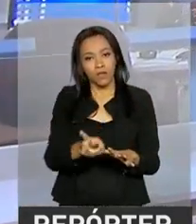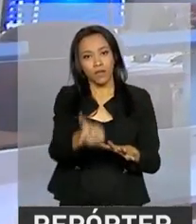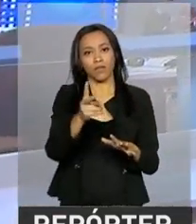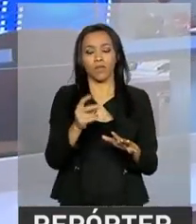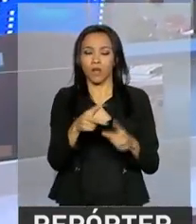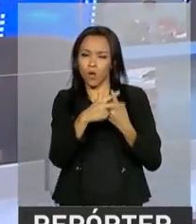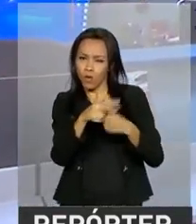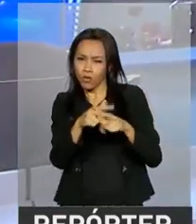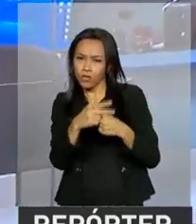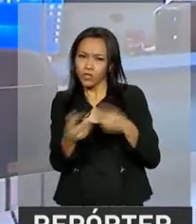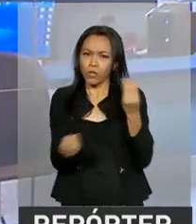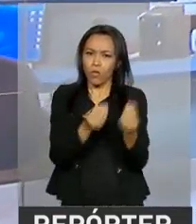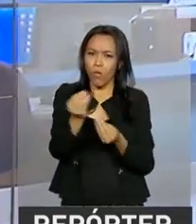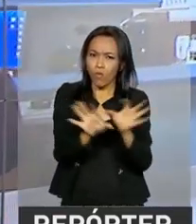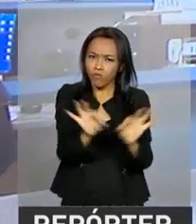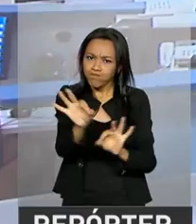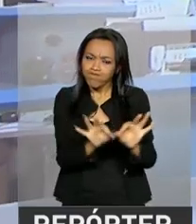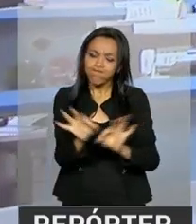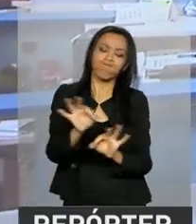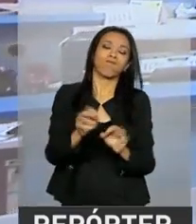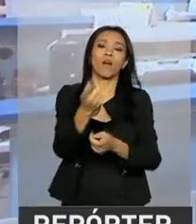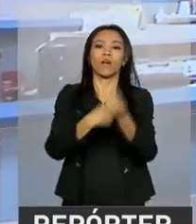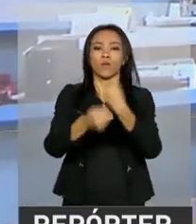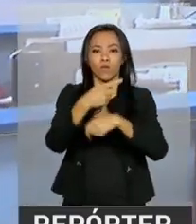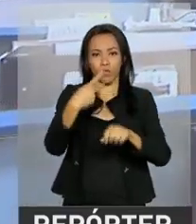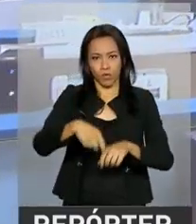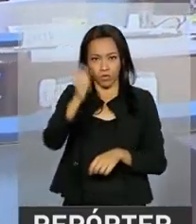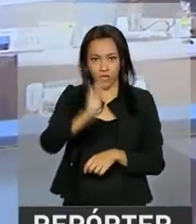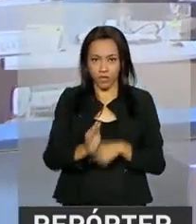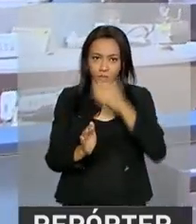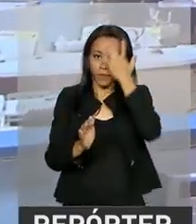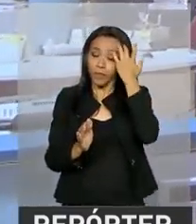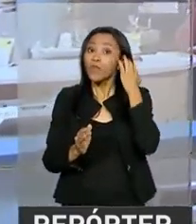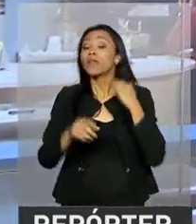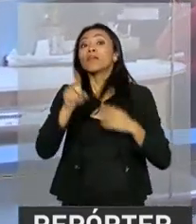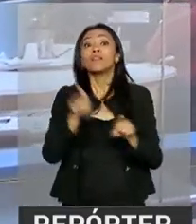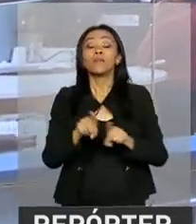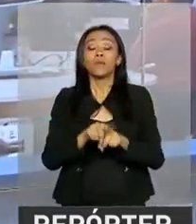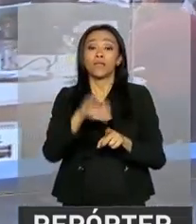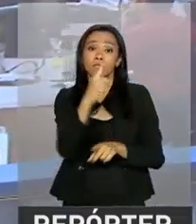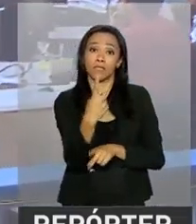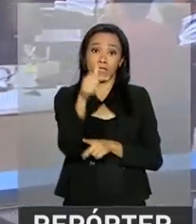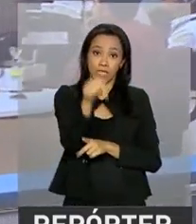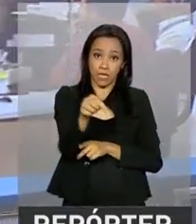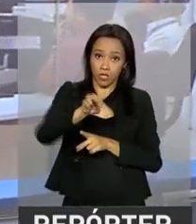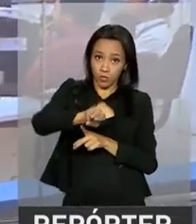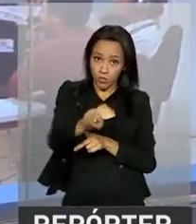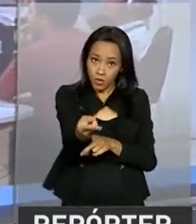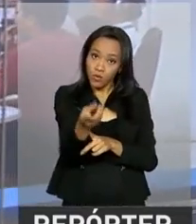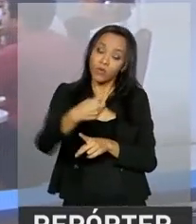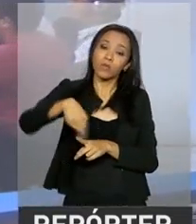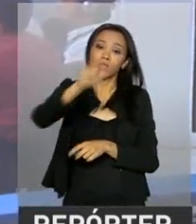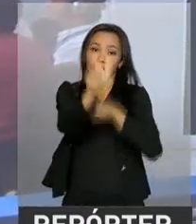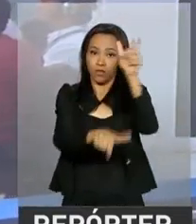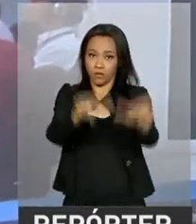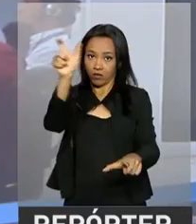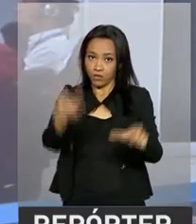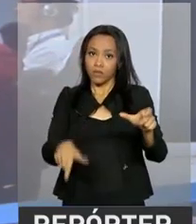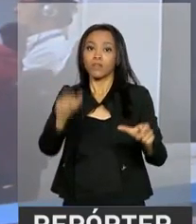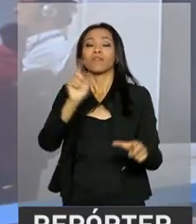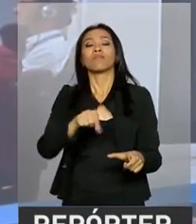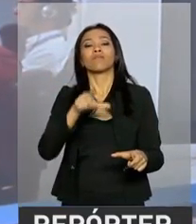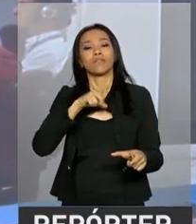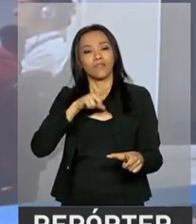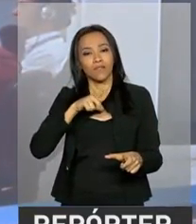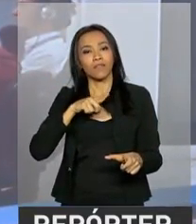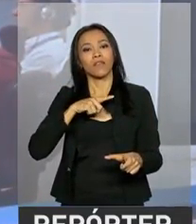para a economia do país e cerca de 17 milhões de trabalhadores são beneficiados pelo programa